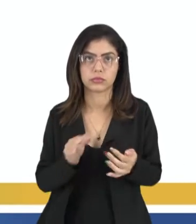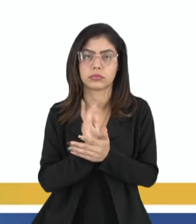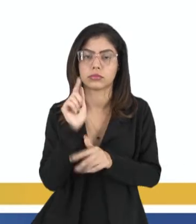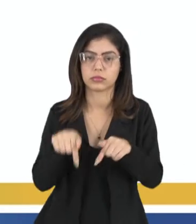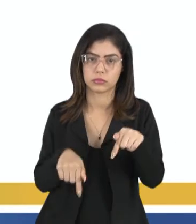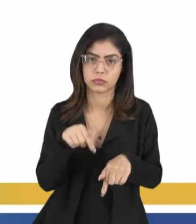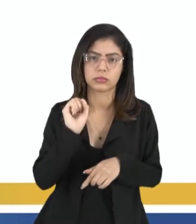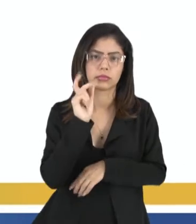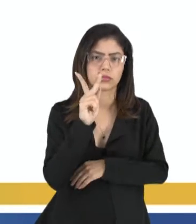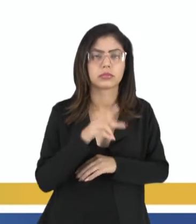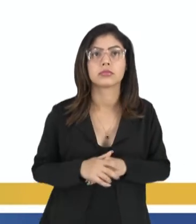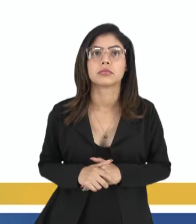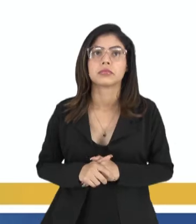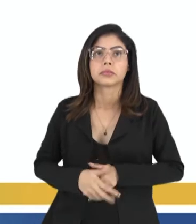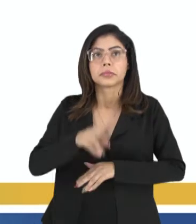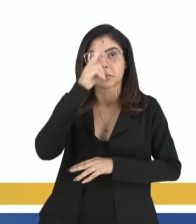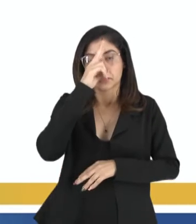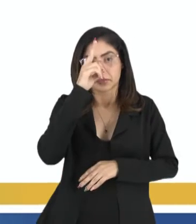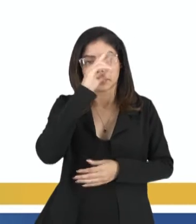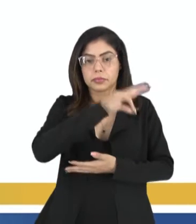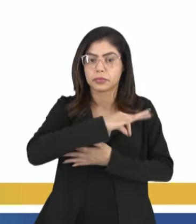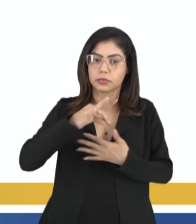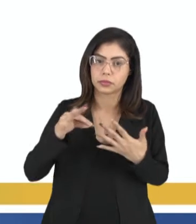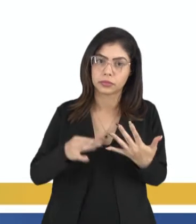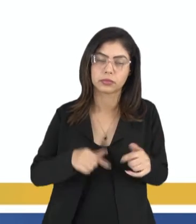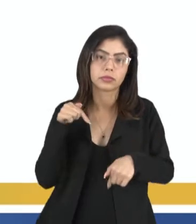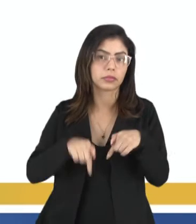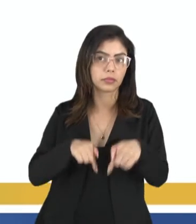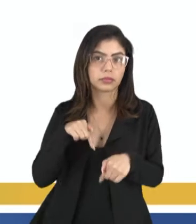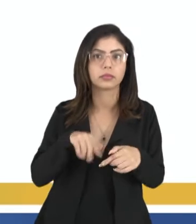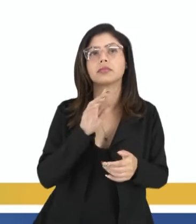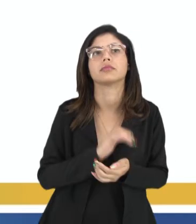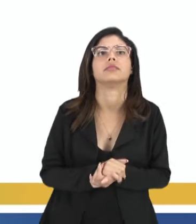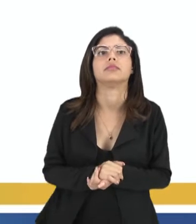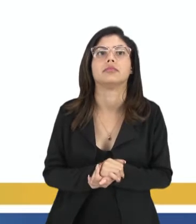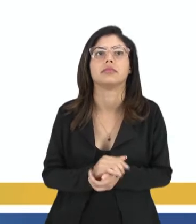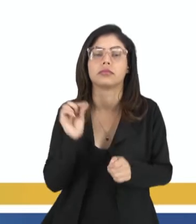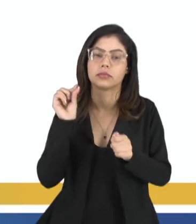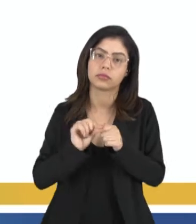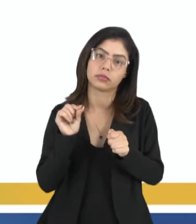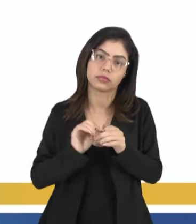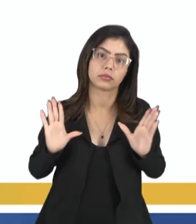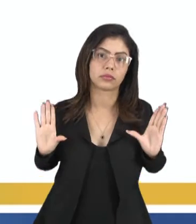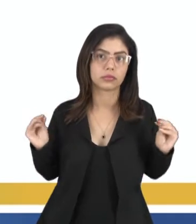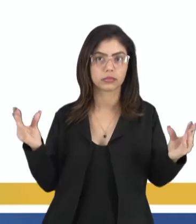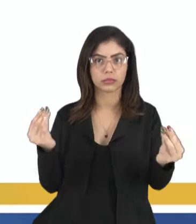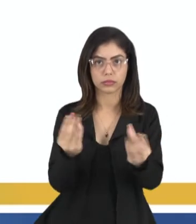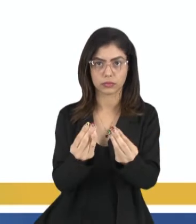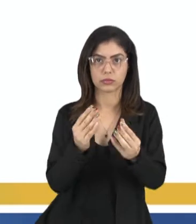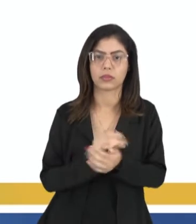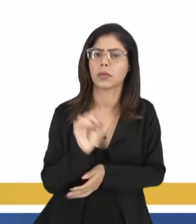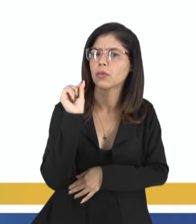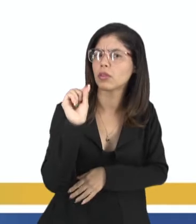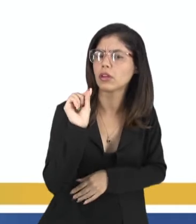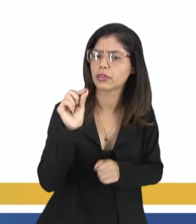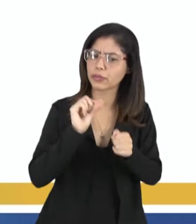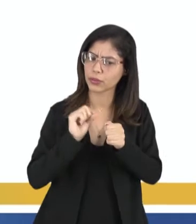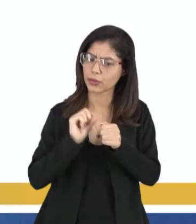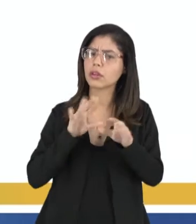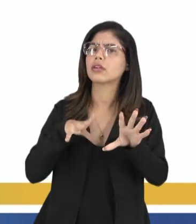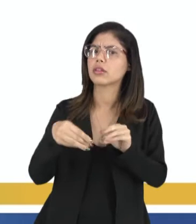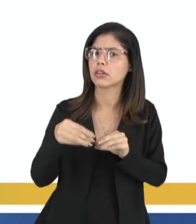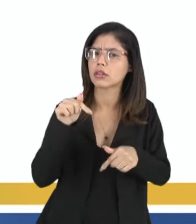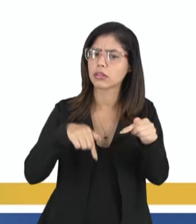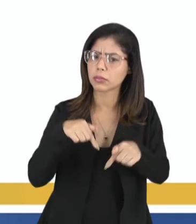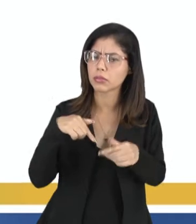conhecê-lo, ok? Então, lembrando, elemento químico, ele vai formar as substâncias. E do que é formado o elemento